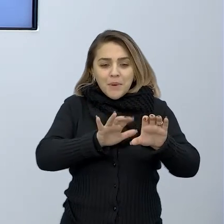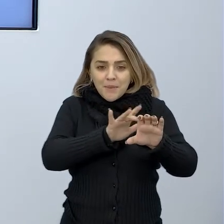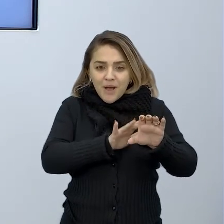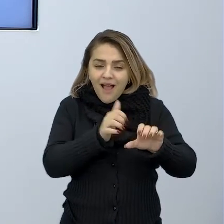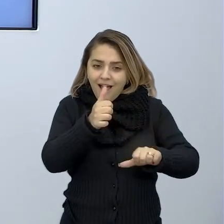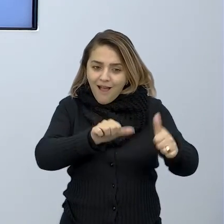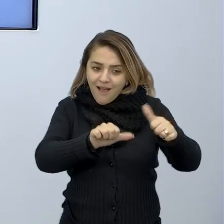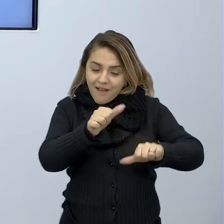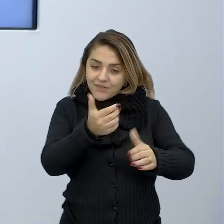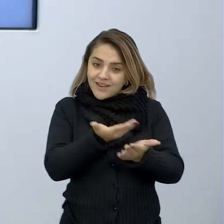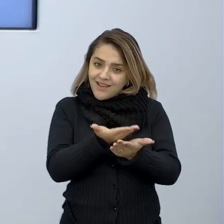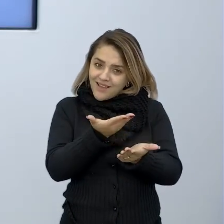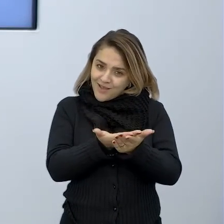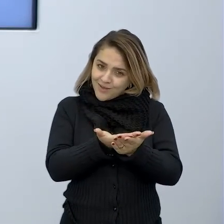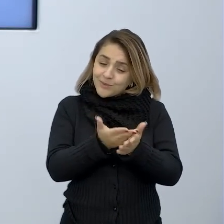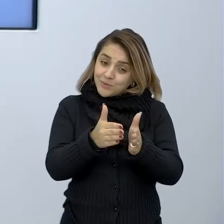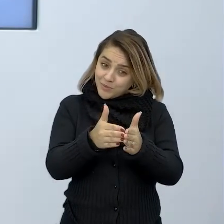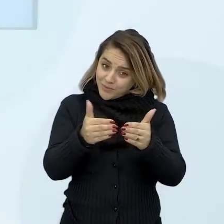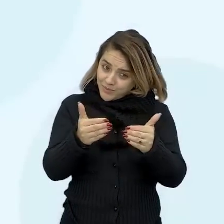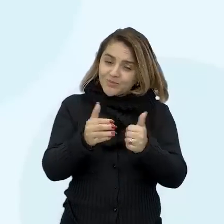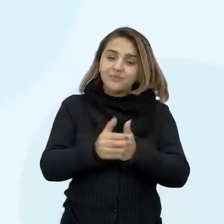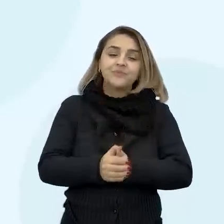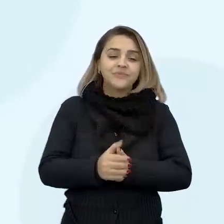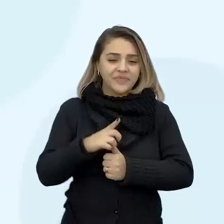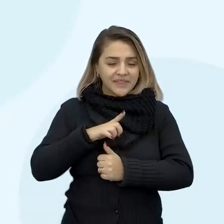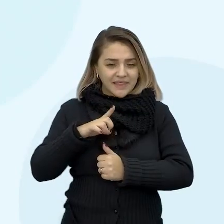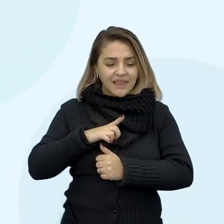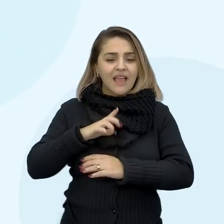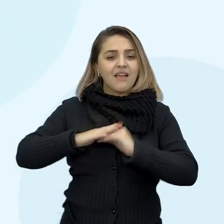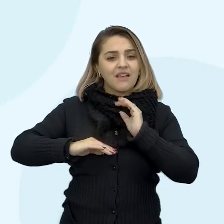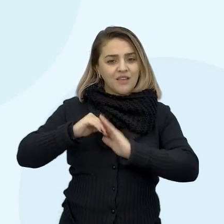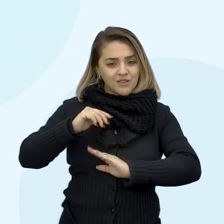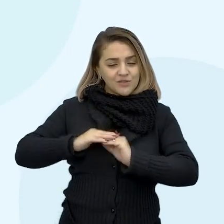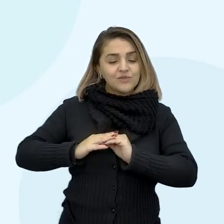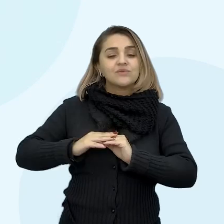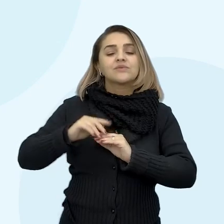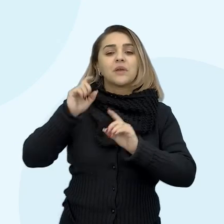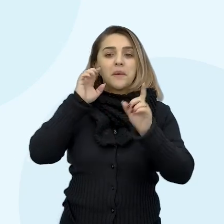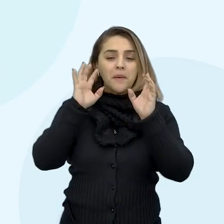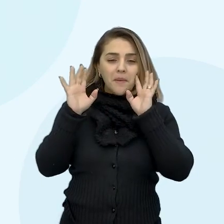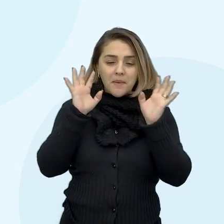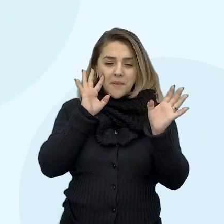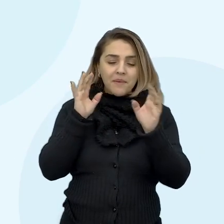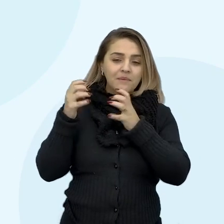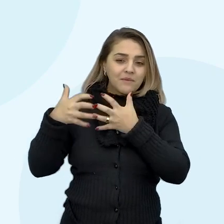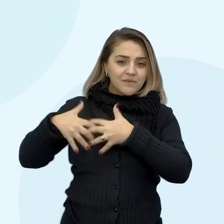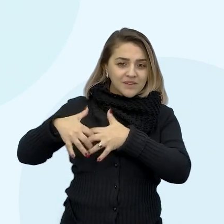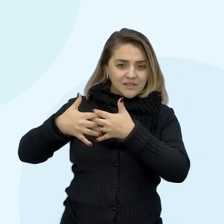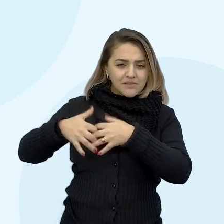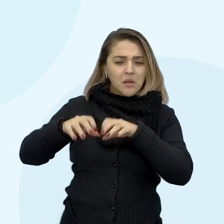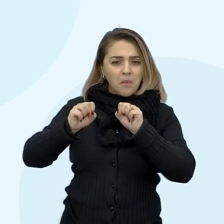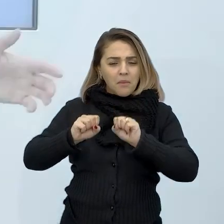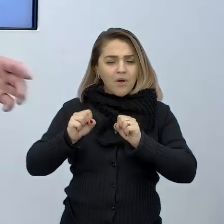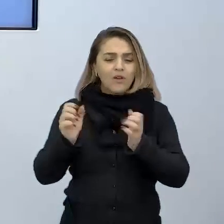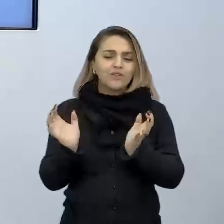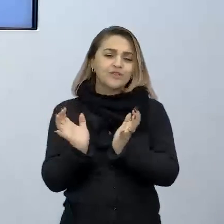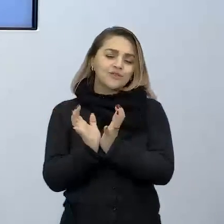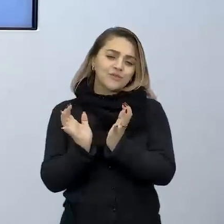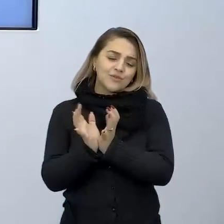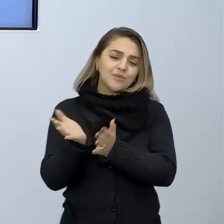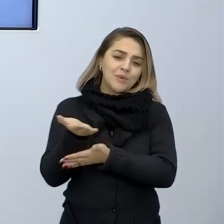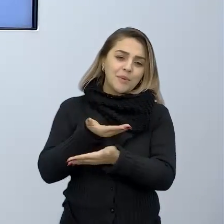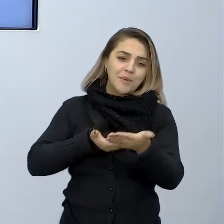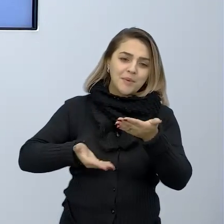aula. Nós temos também aqui um exercício de reflexão que o professor ou os estudantes podem fazer entre si. Queria